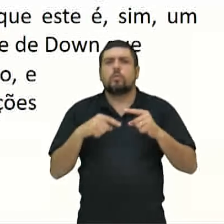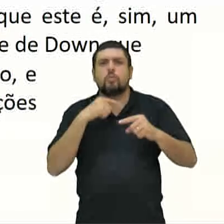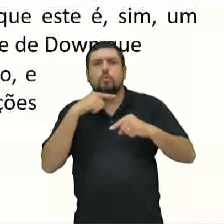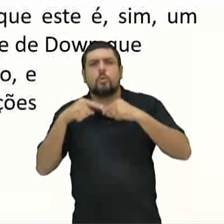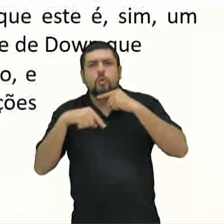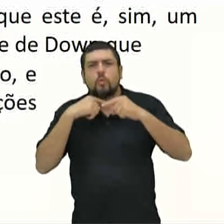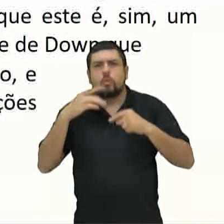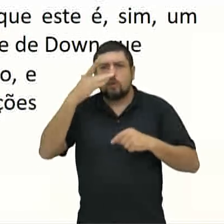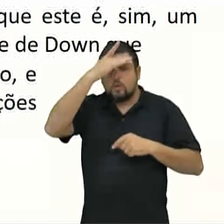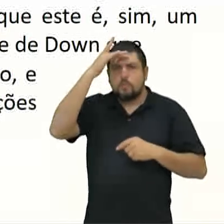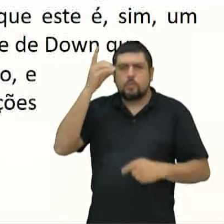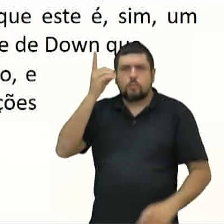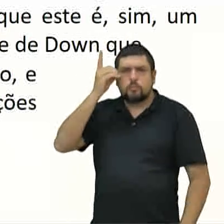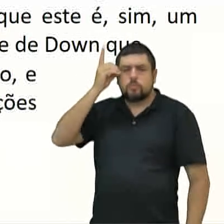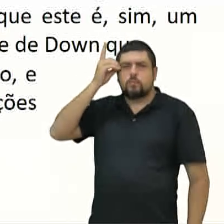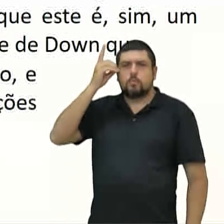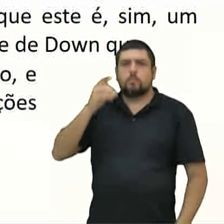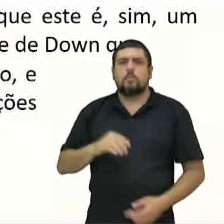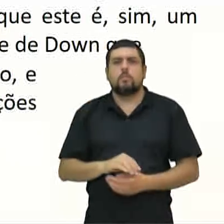síndrome de Down. Ainda